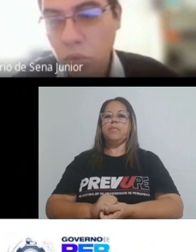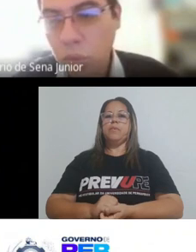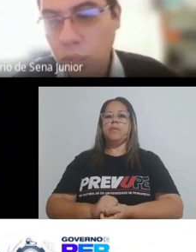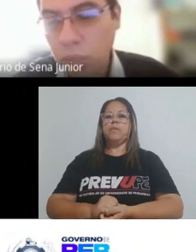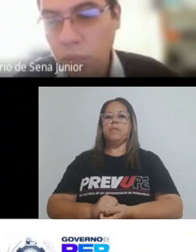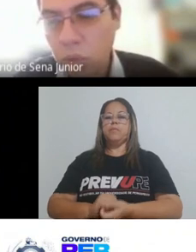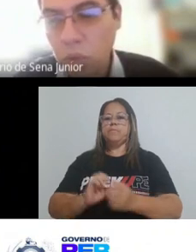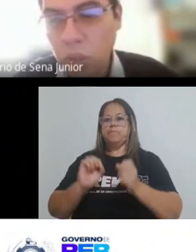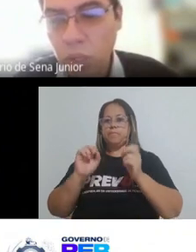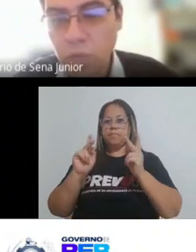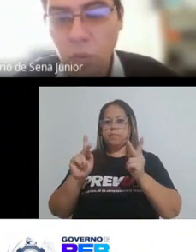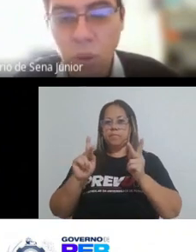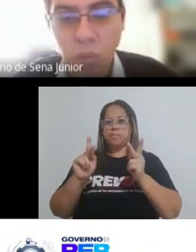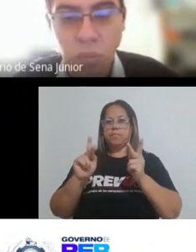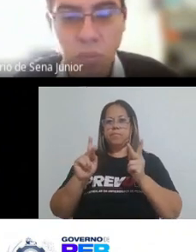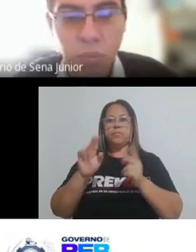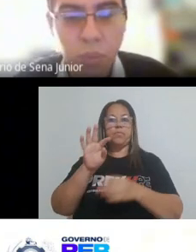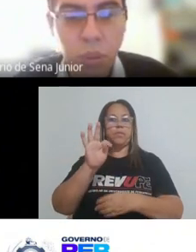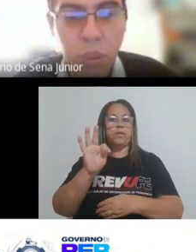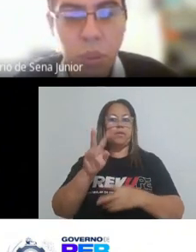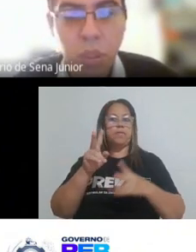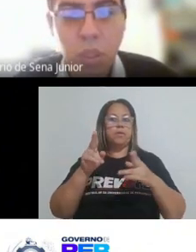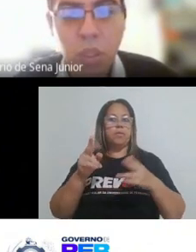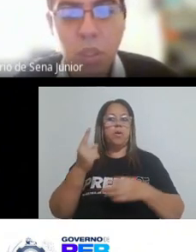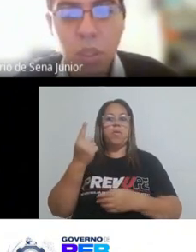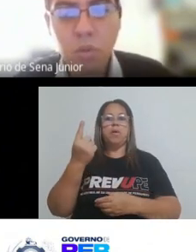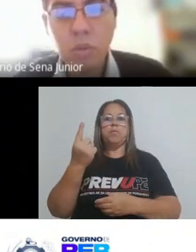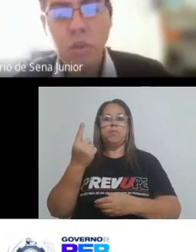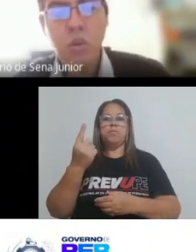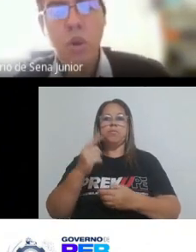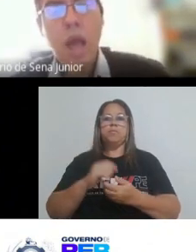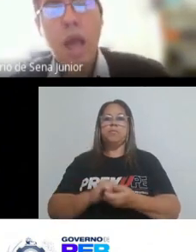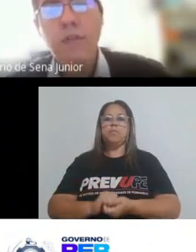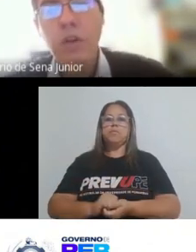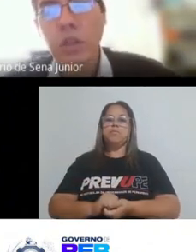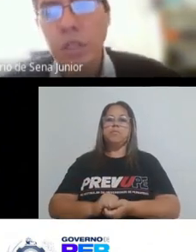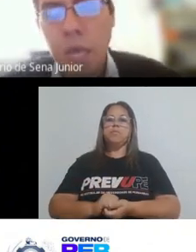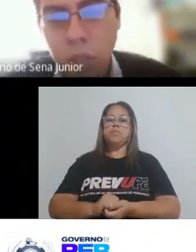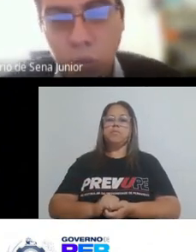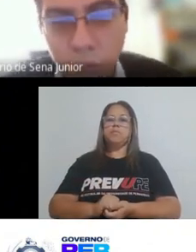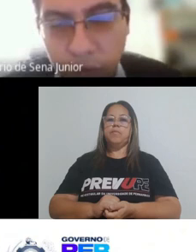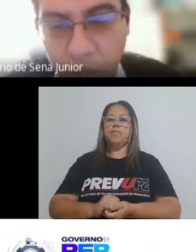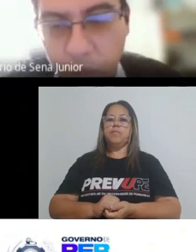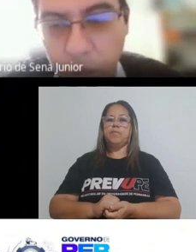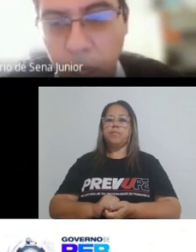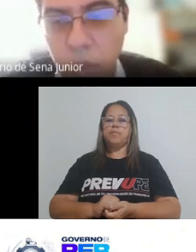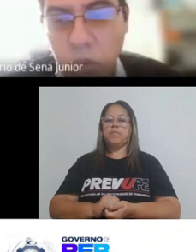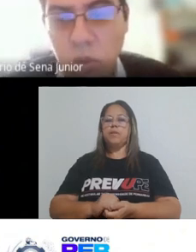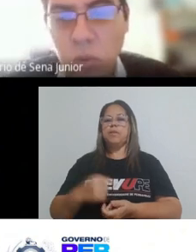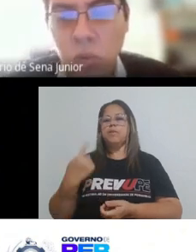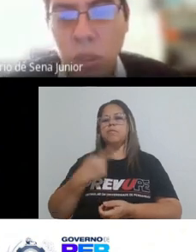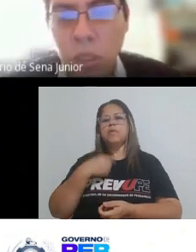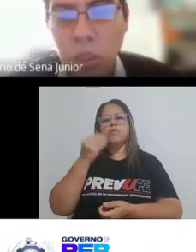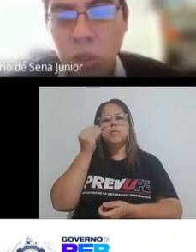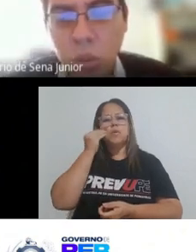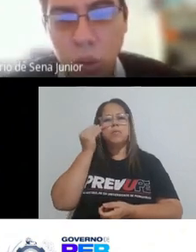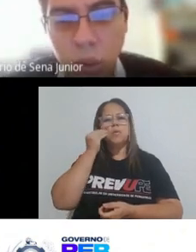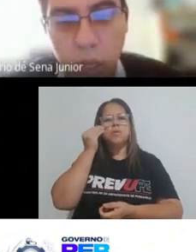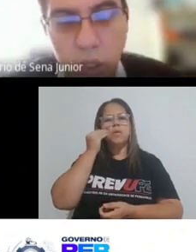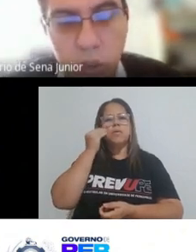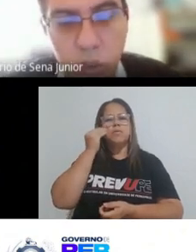Tudo bem? Quando T for igual a 1. Então, a velocidade, então, verificamos uma